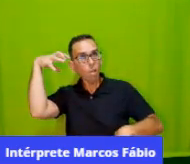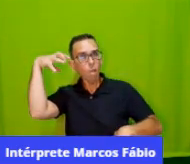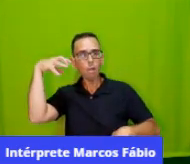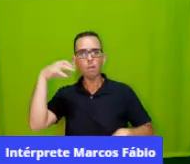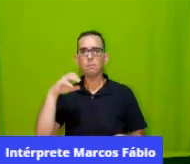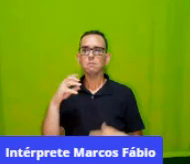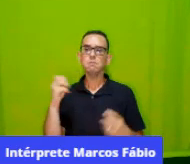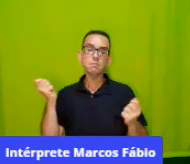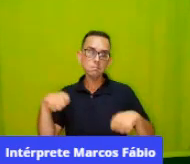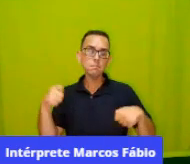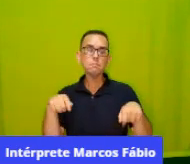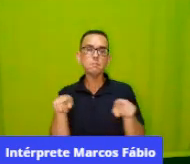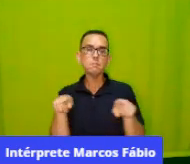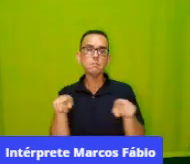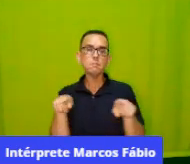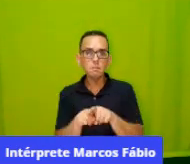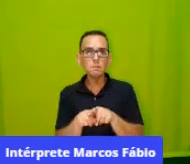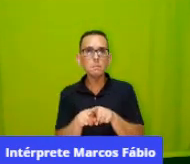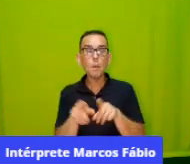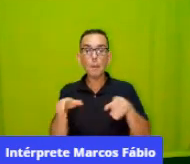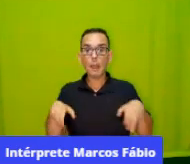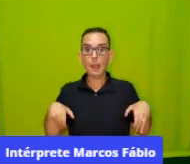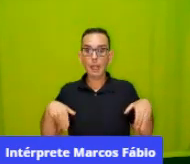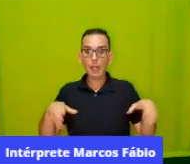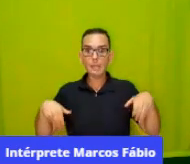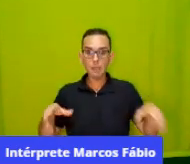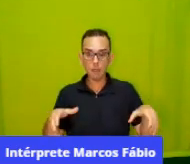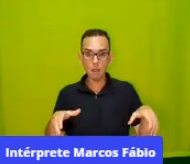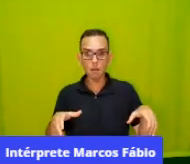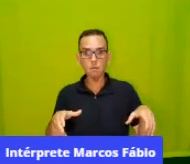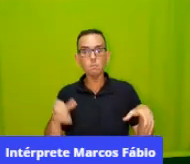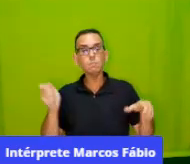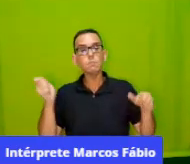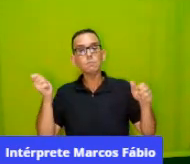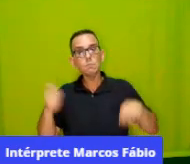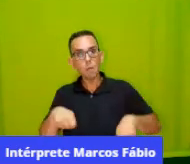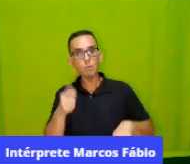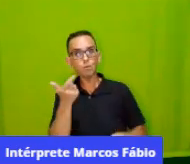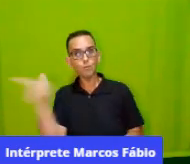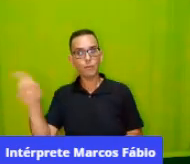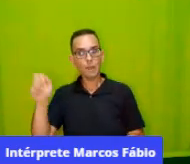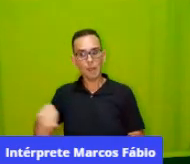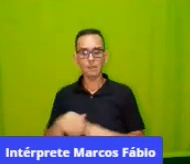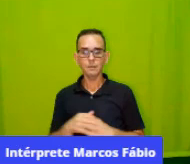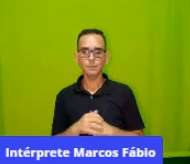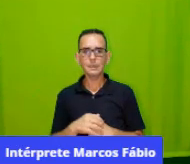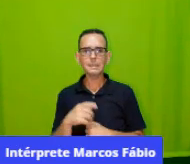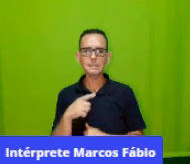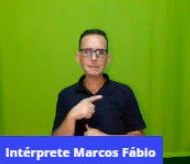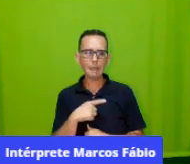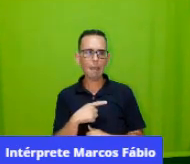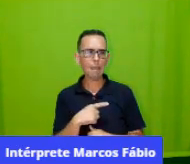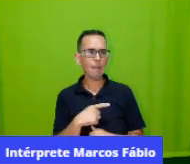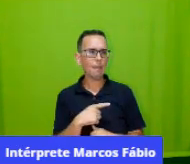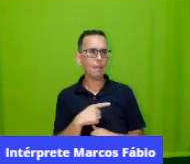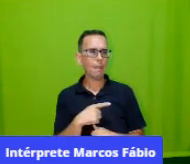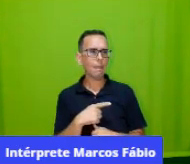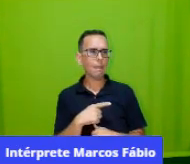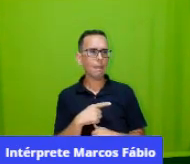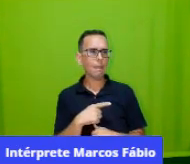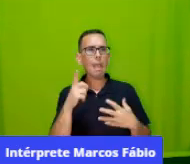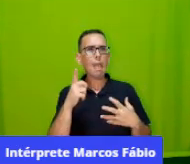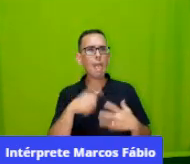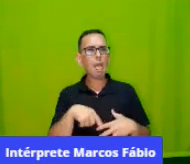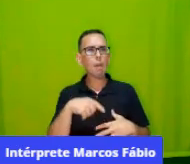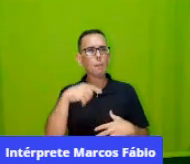tetraplegia, é uma cadeira de rodas que está do lado, é um tipo de cadeira de rodas. Se ele tem uma hemiplegia, que é uma paralisia